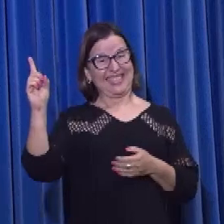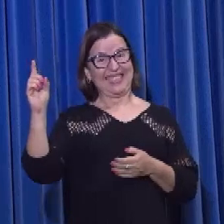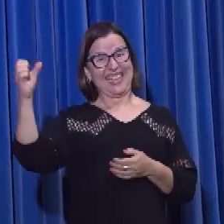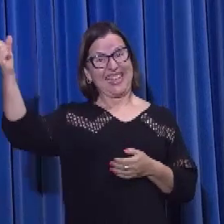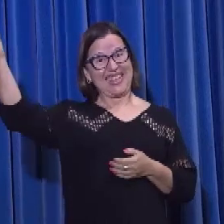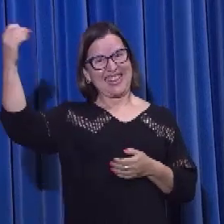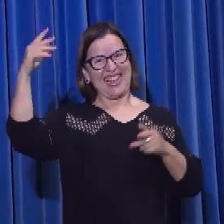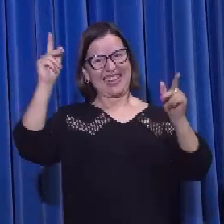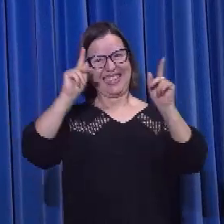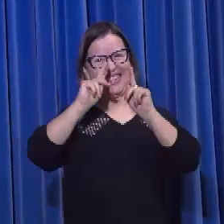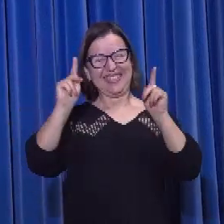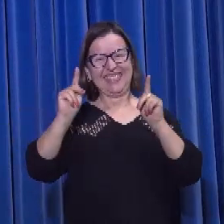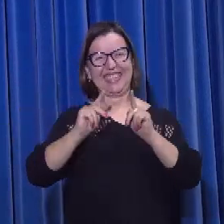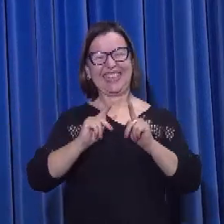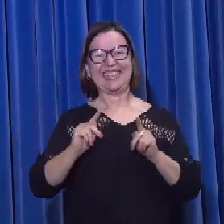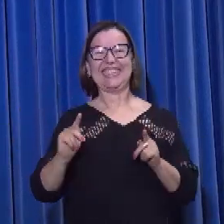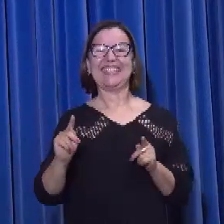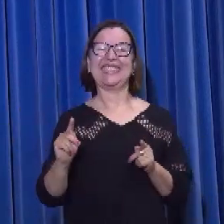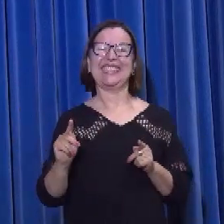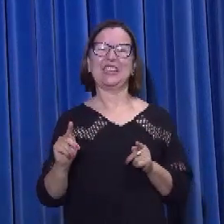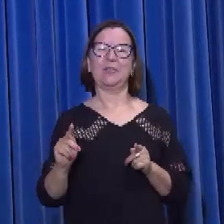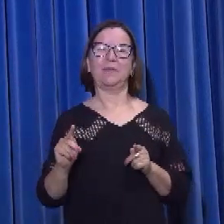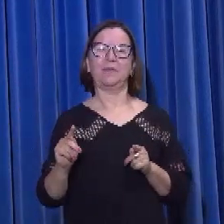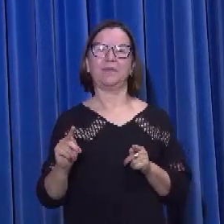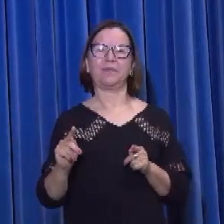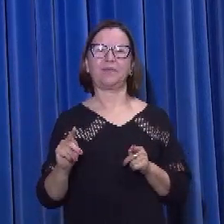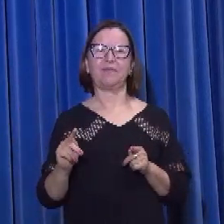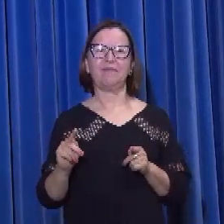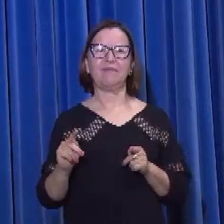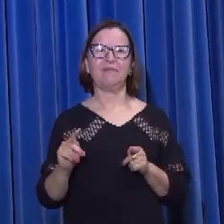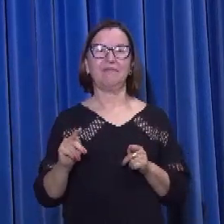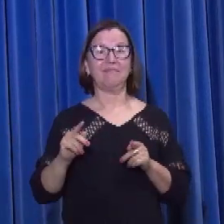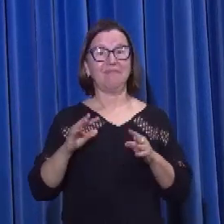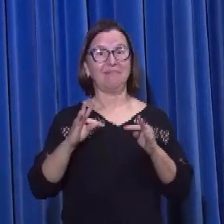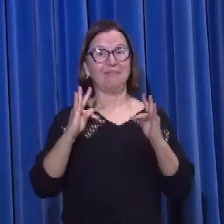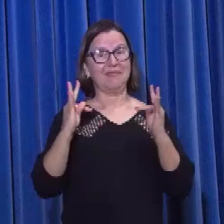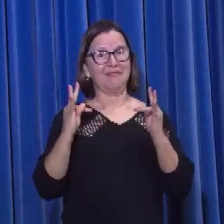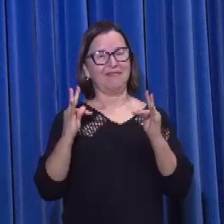Graça e paz. Todos estão me ouvindo?